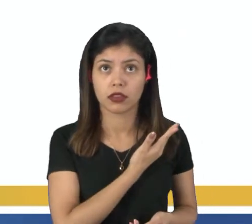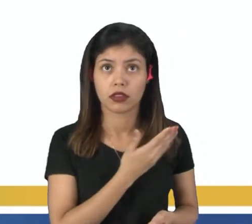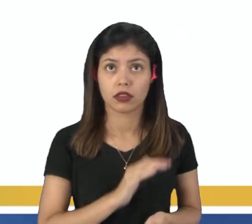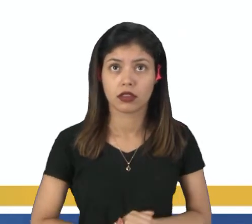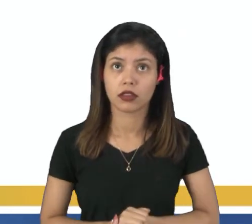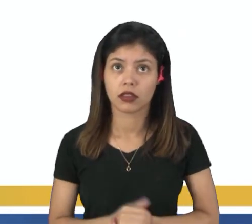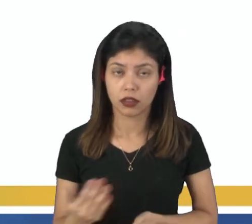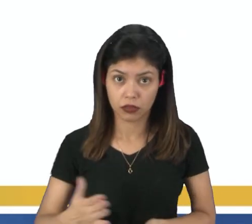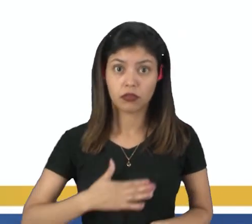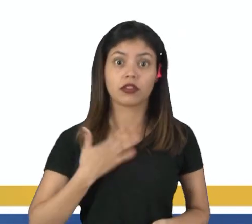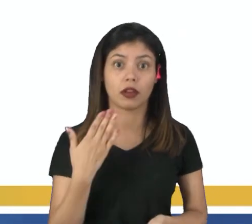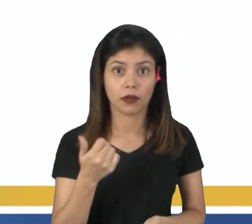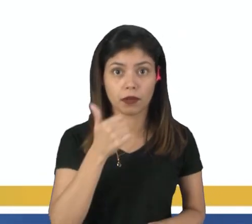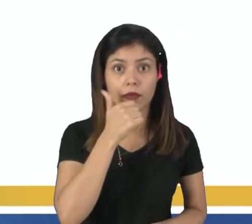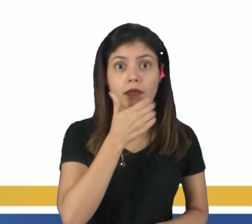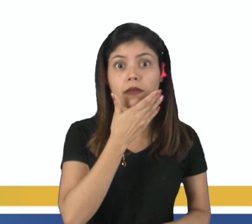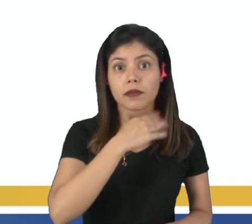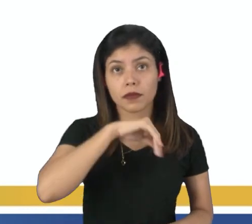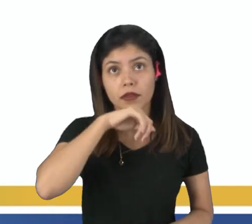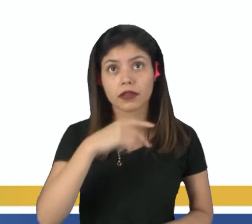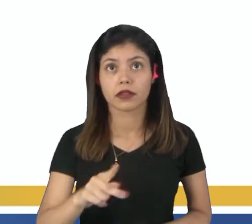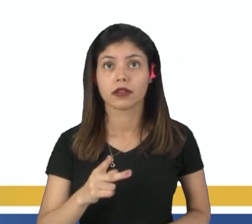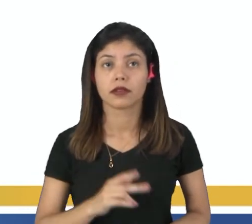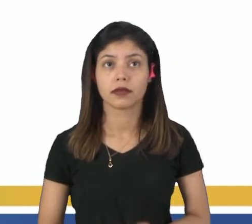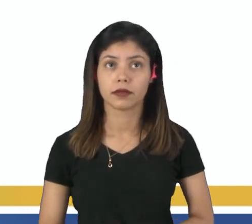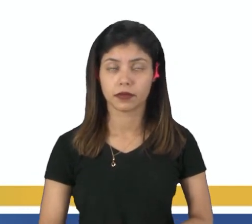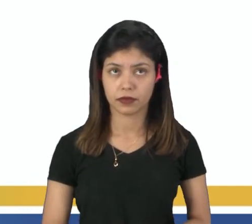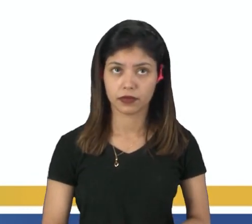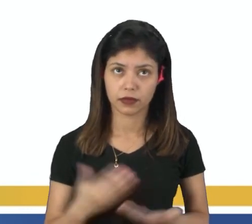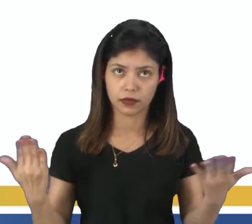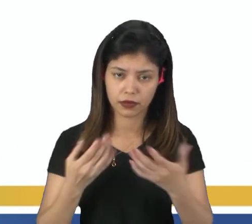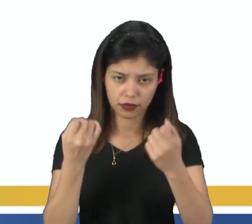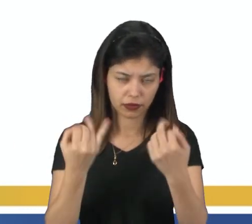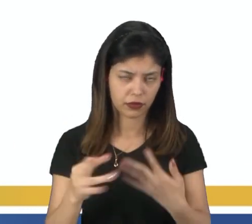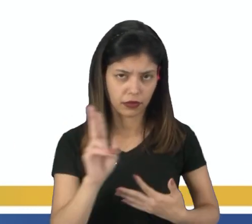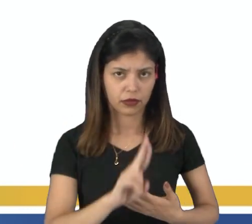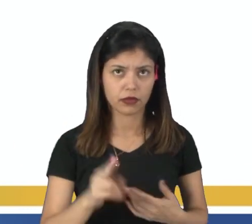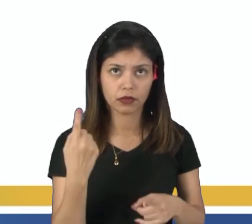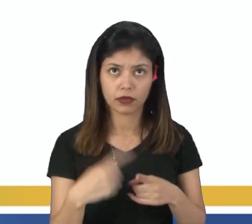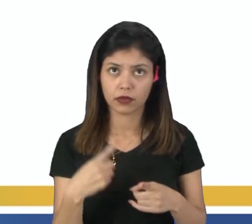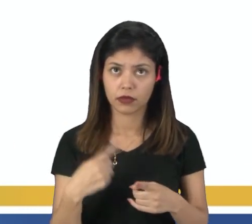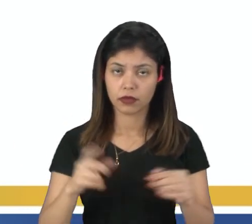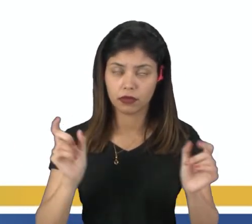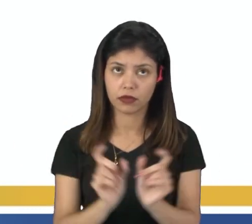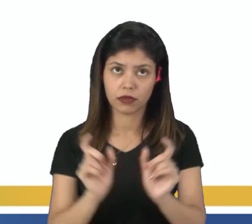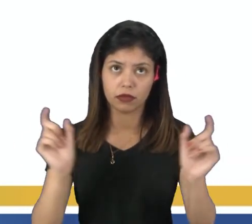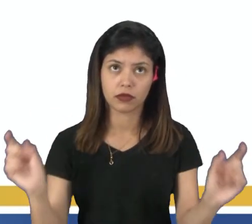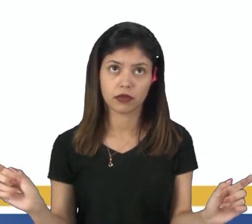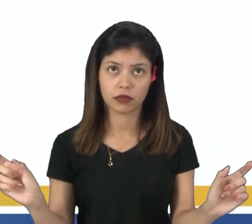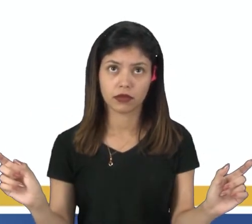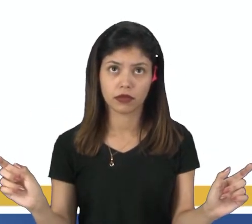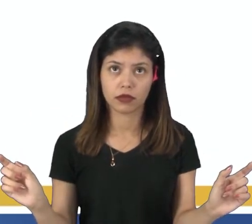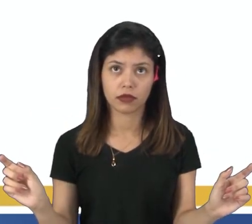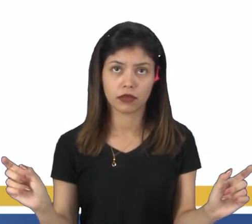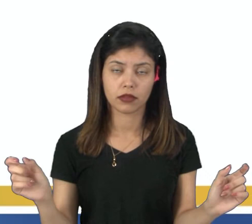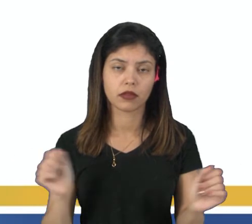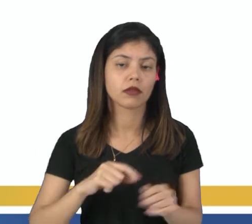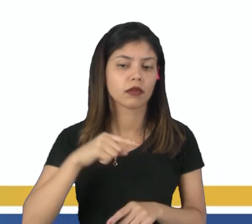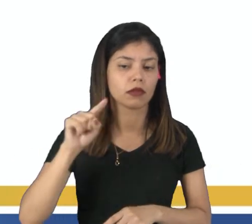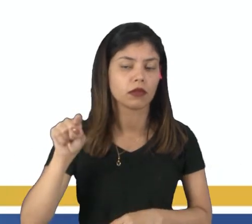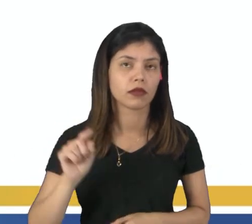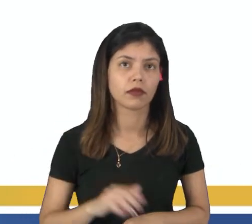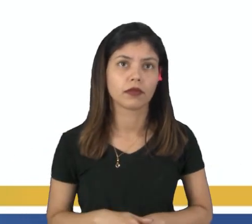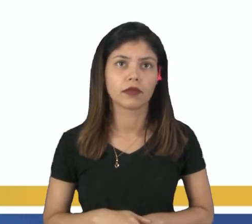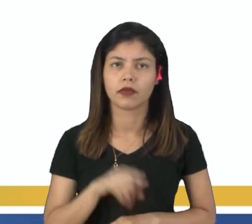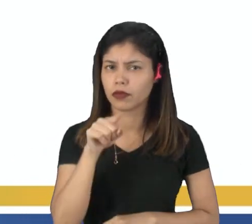amigo queria assustar o pai dele. Agora, explique o uso do porquê separado e com acento.